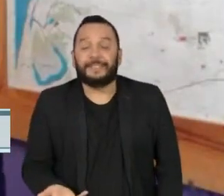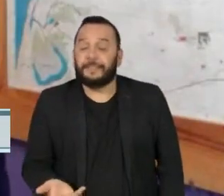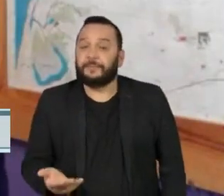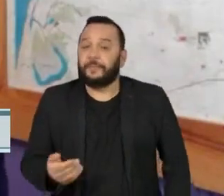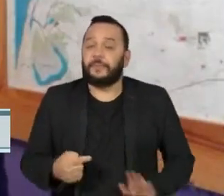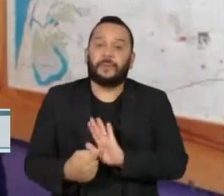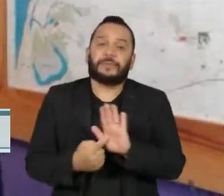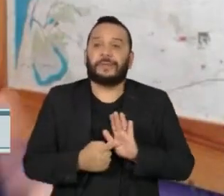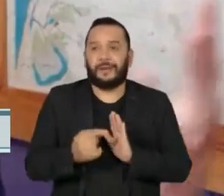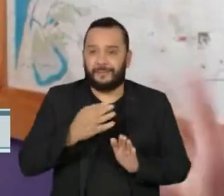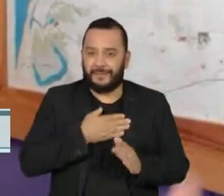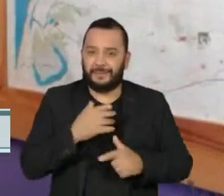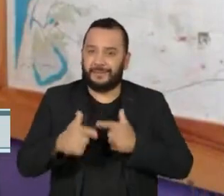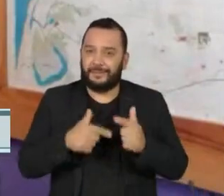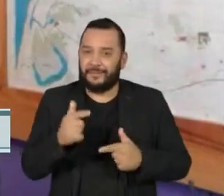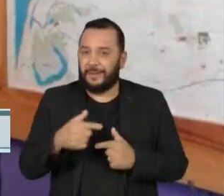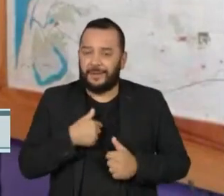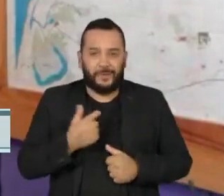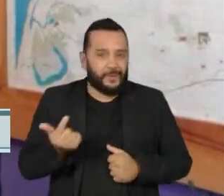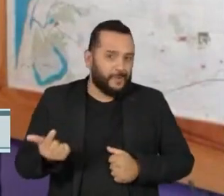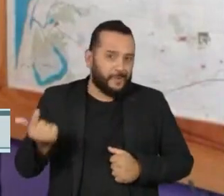trabalho, poder circular,